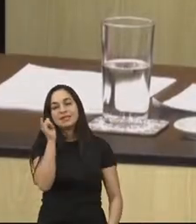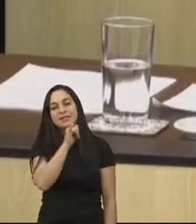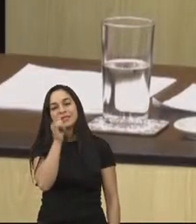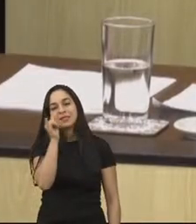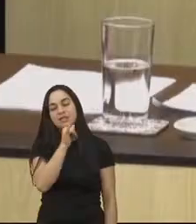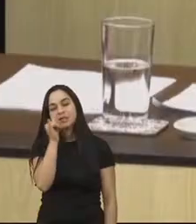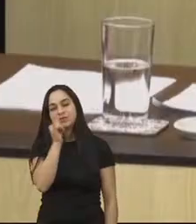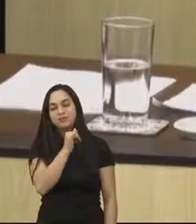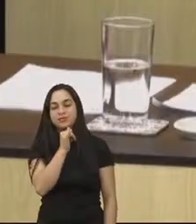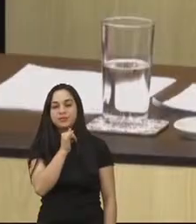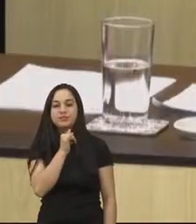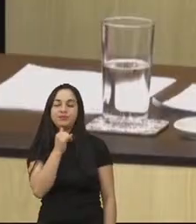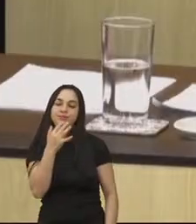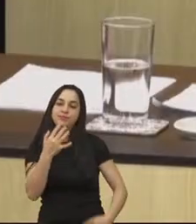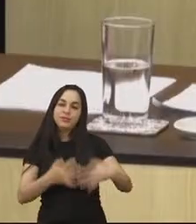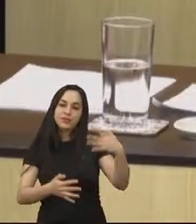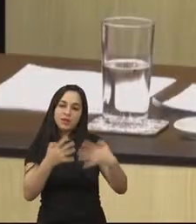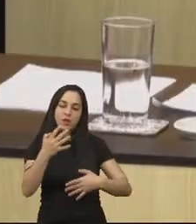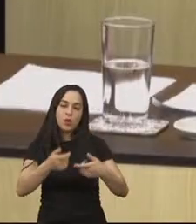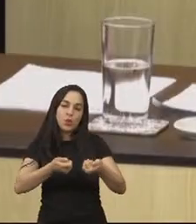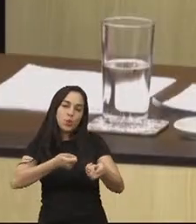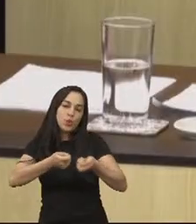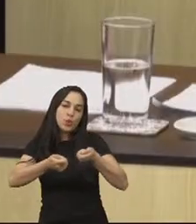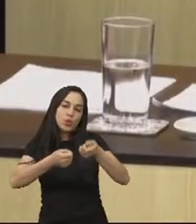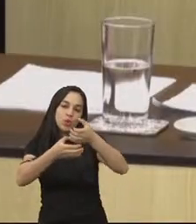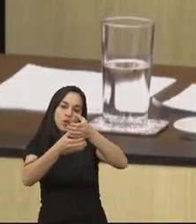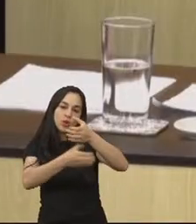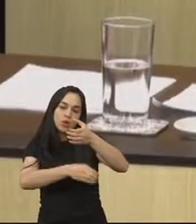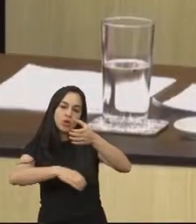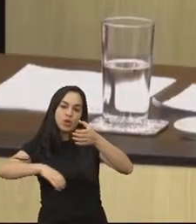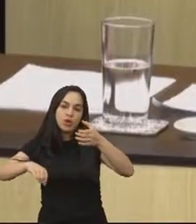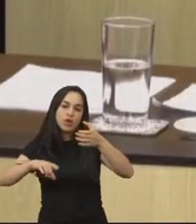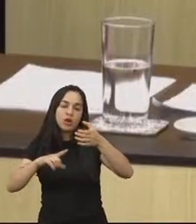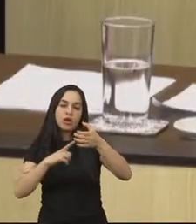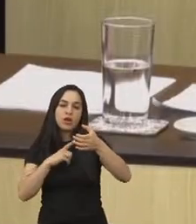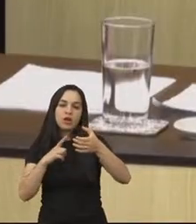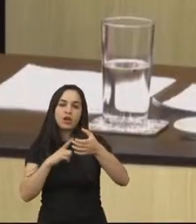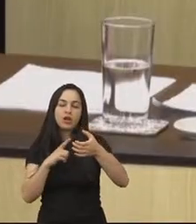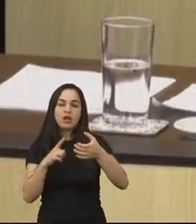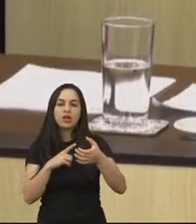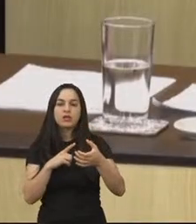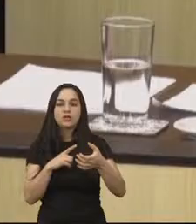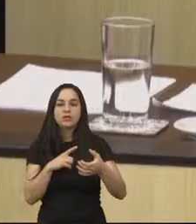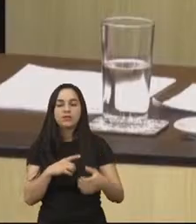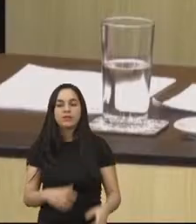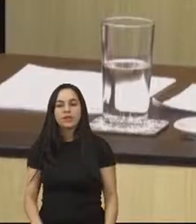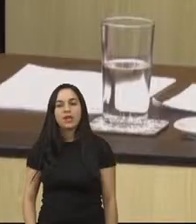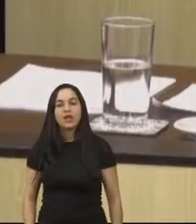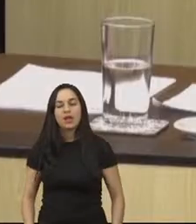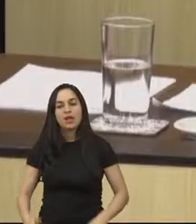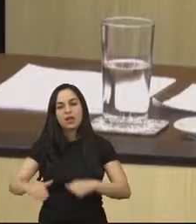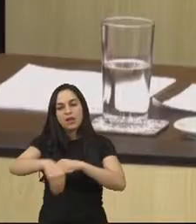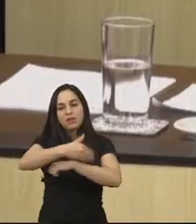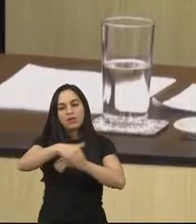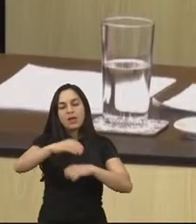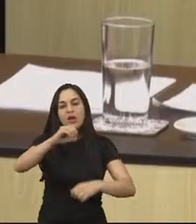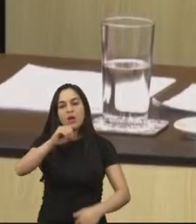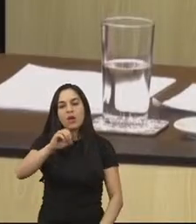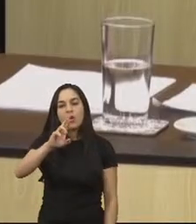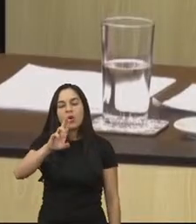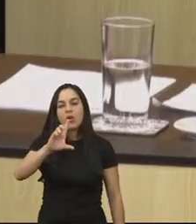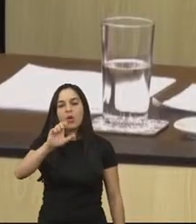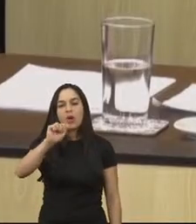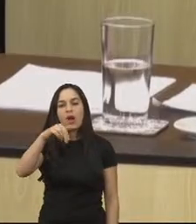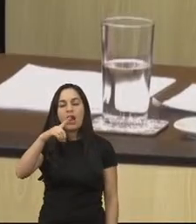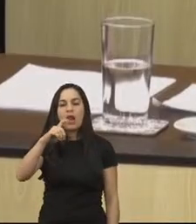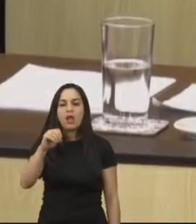afeta o controle de esgoto, provocando extravasamento na valeta existente na Avenida Orlando Felipe